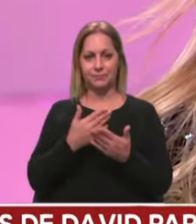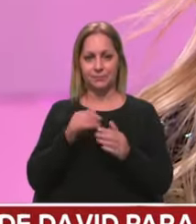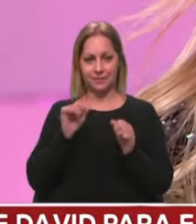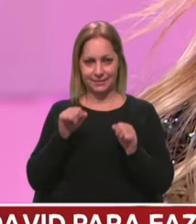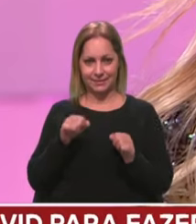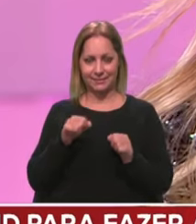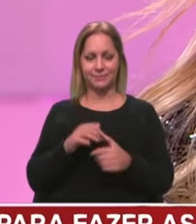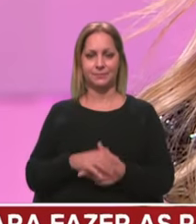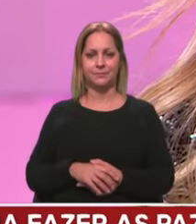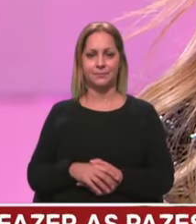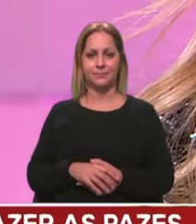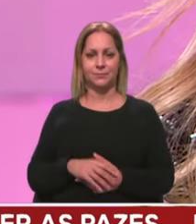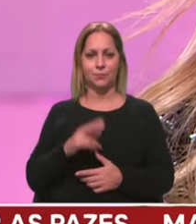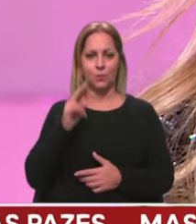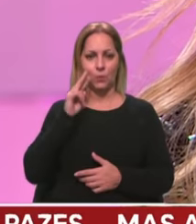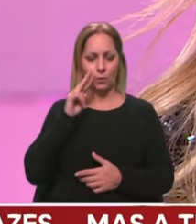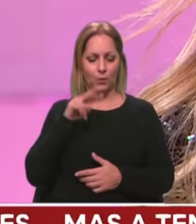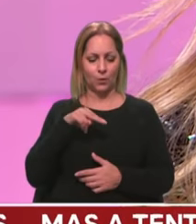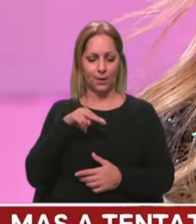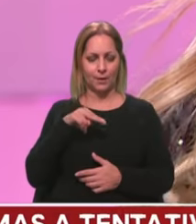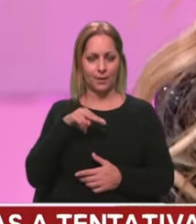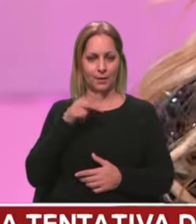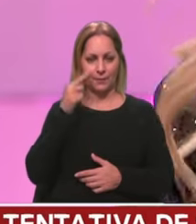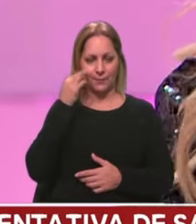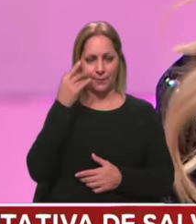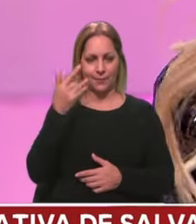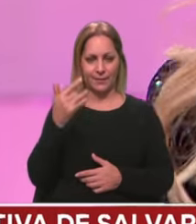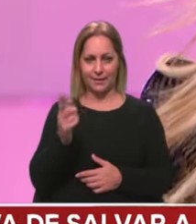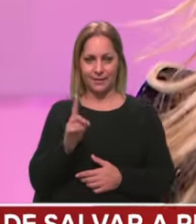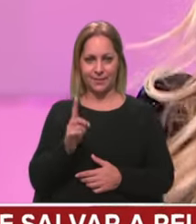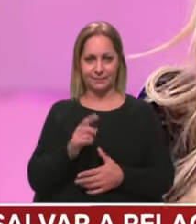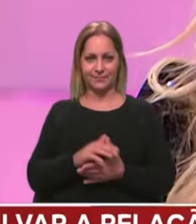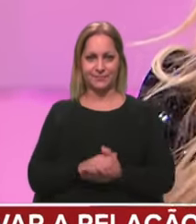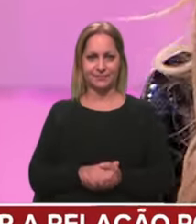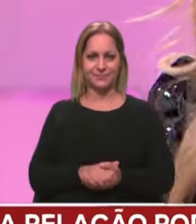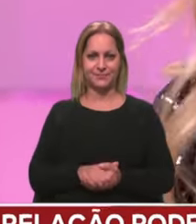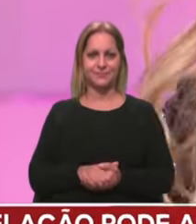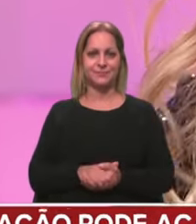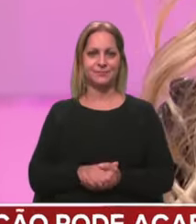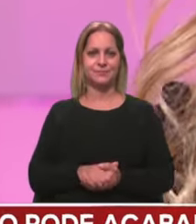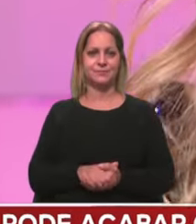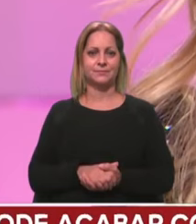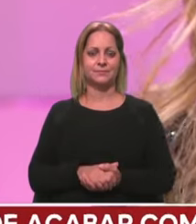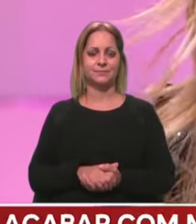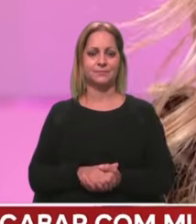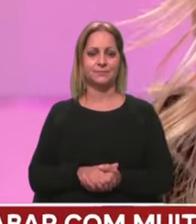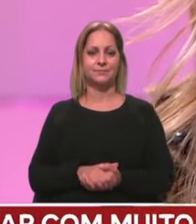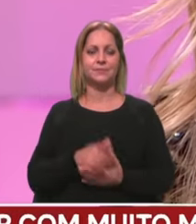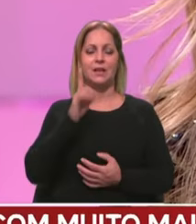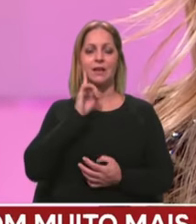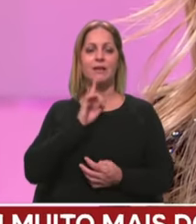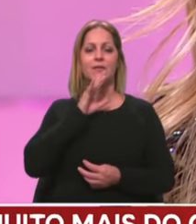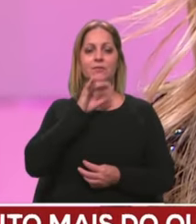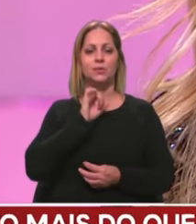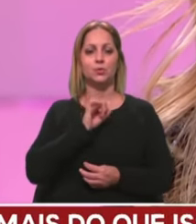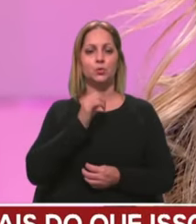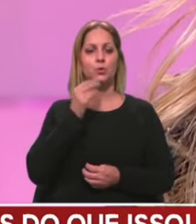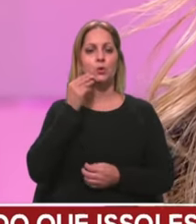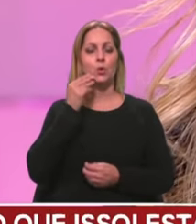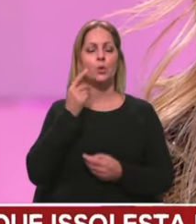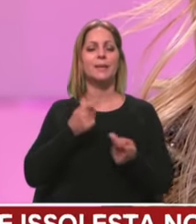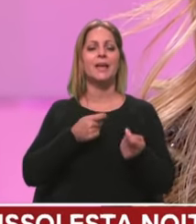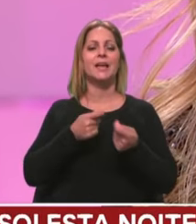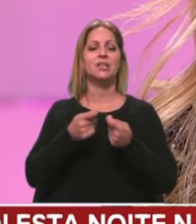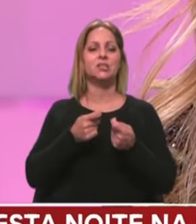ó lá olha lá para o chão agora que é para eu não ver o brilho nos teus dos teus olhos dos teus olhos as tuas filhas como é que lidam por exemplo com isso que é